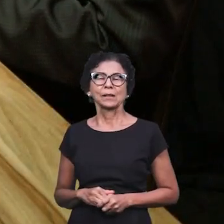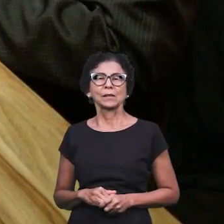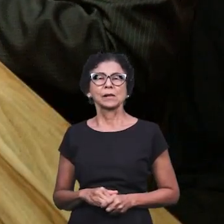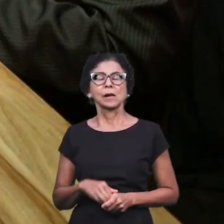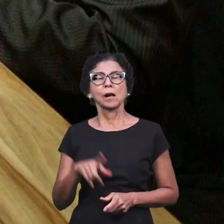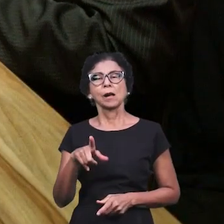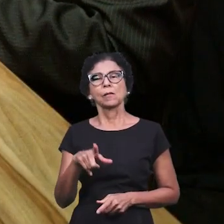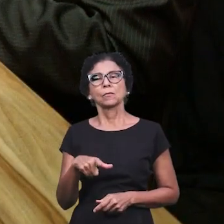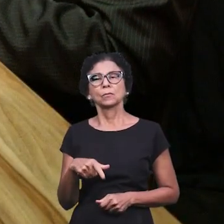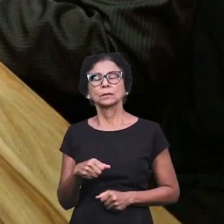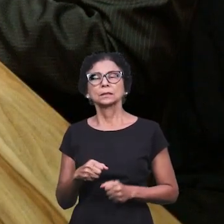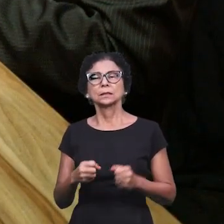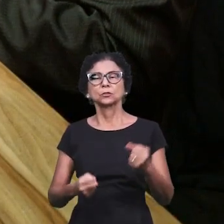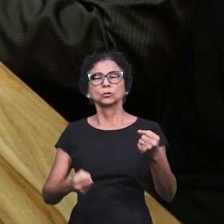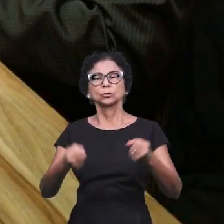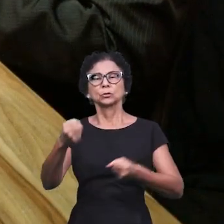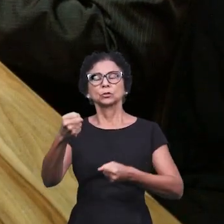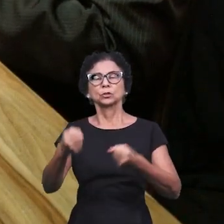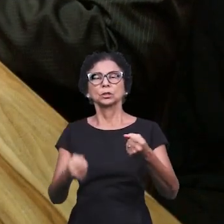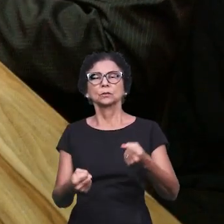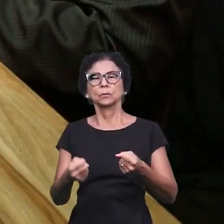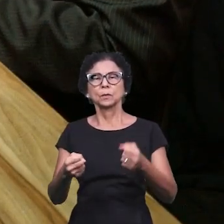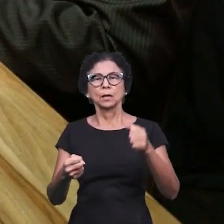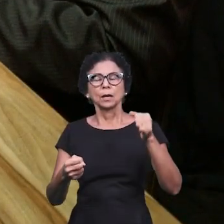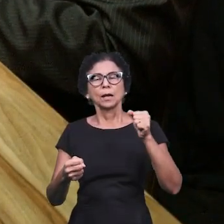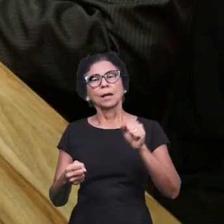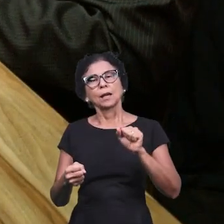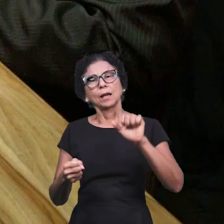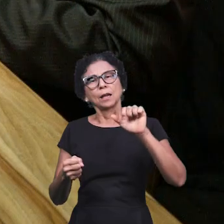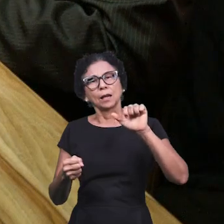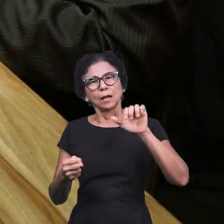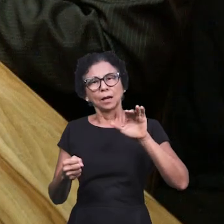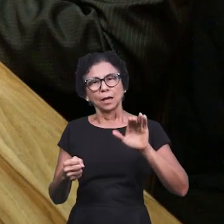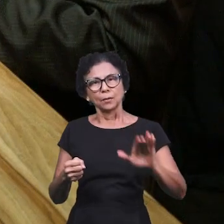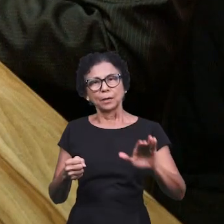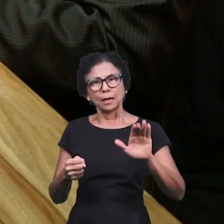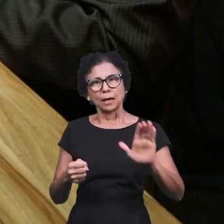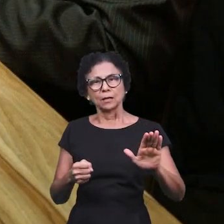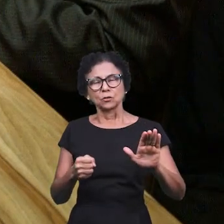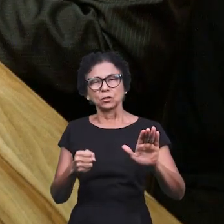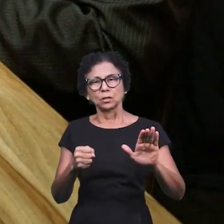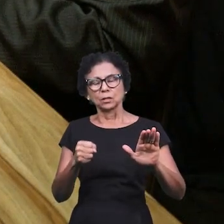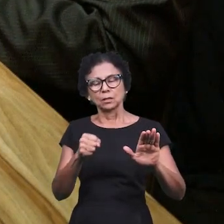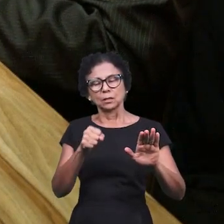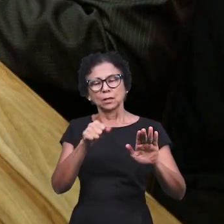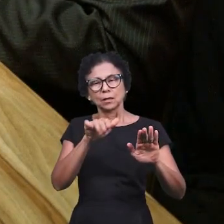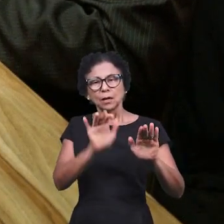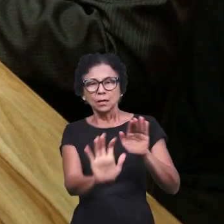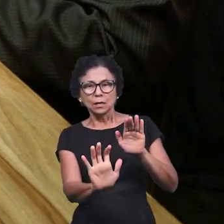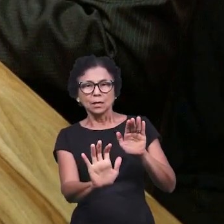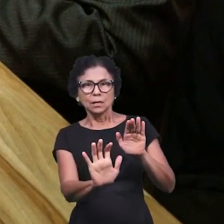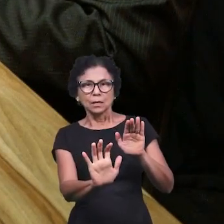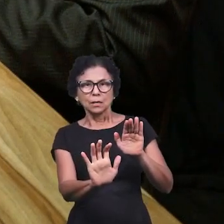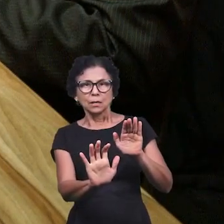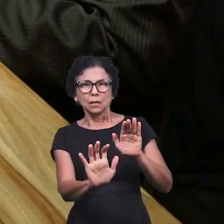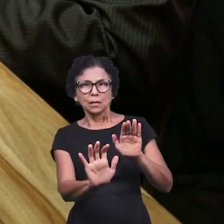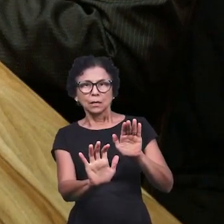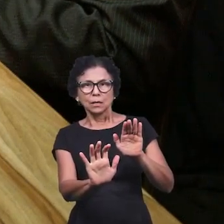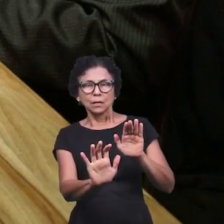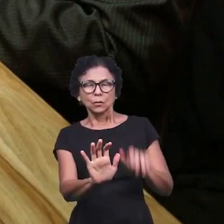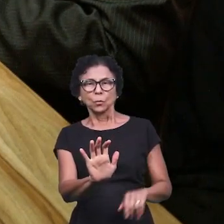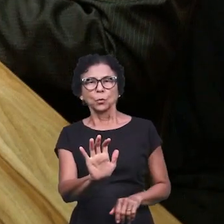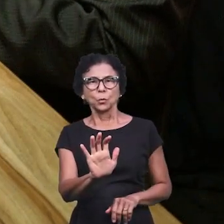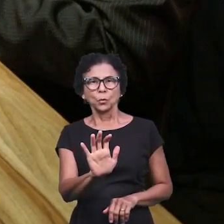Você teria uma... Eu ia falar que é para parar o Para carro. parar o carro. Aham. Mas o freio do carro, olha que interessante, né? Ele serve para